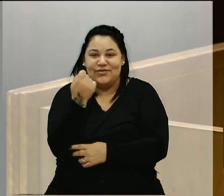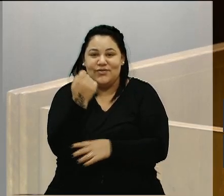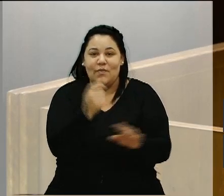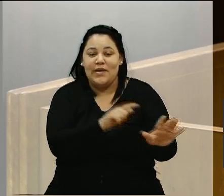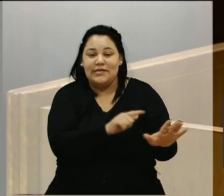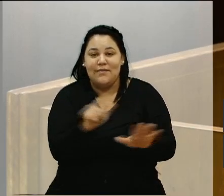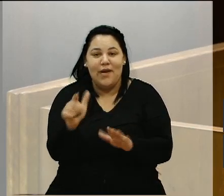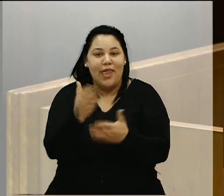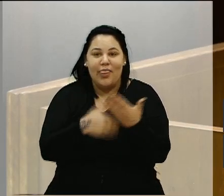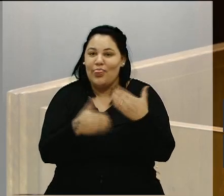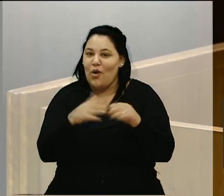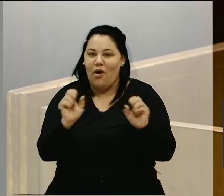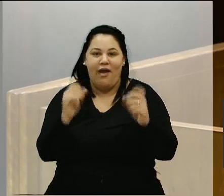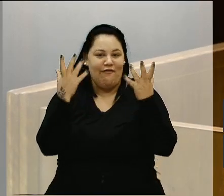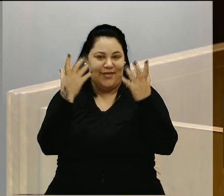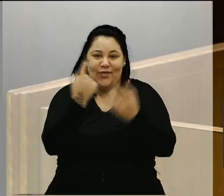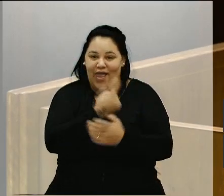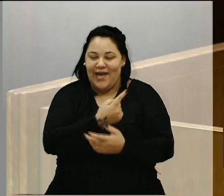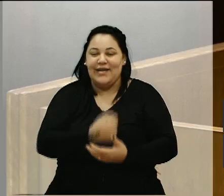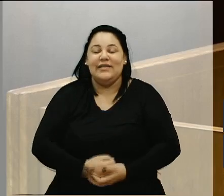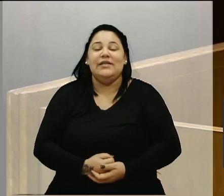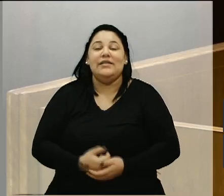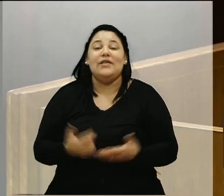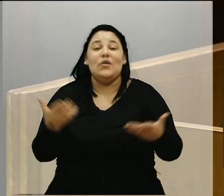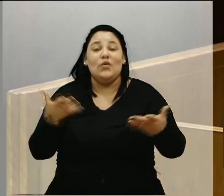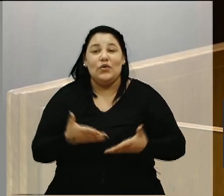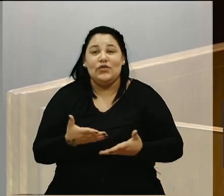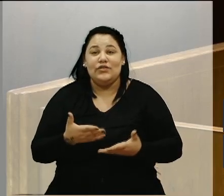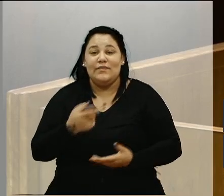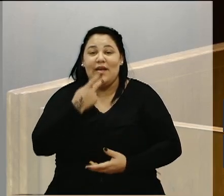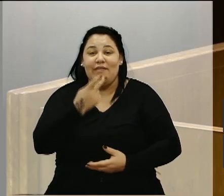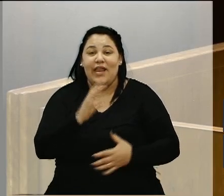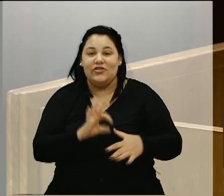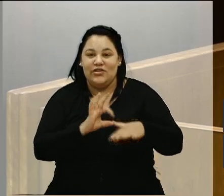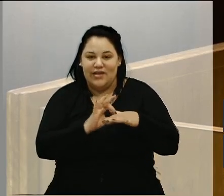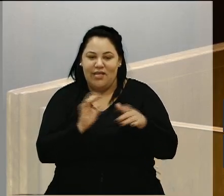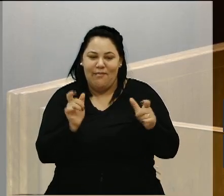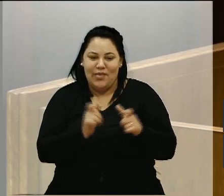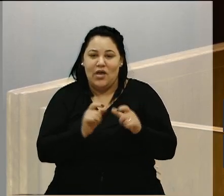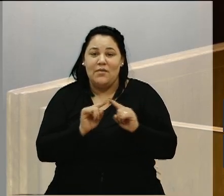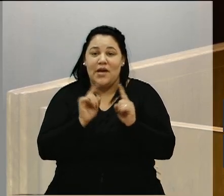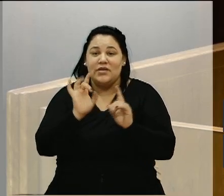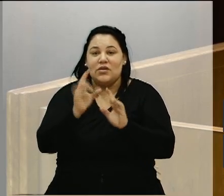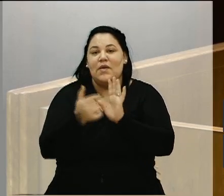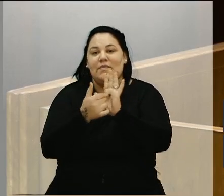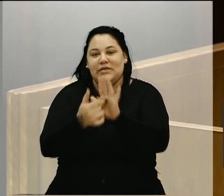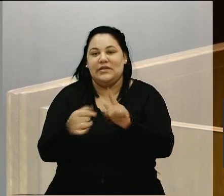lá. Então, hoje, minha declaração de líder é um pouco mais curta, só para apresentar,